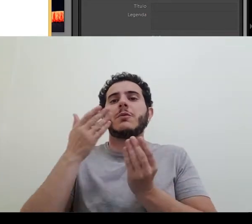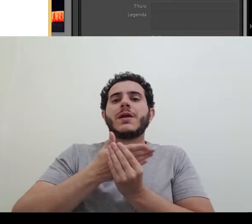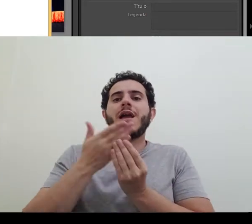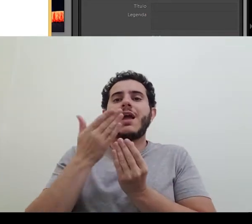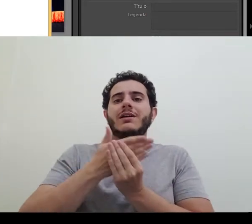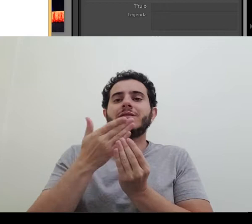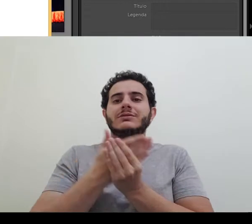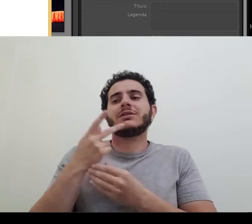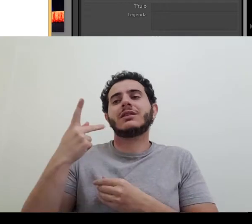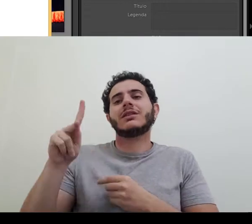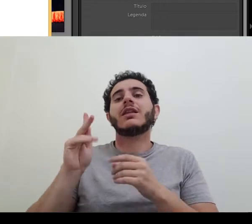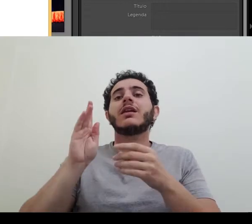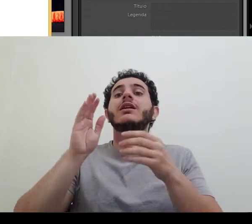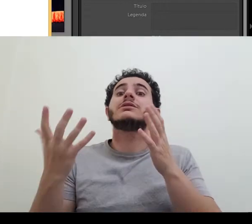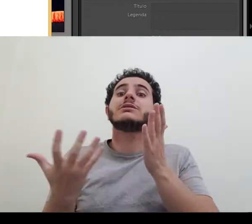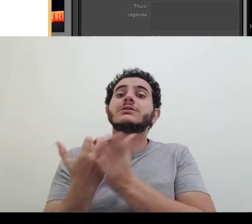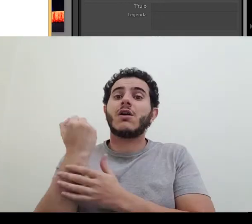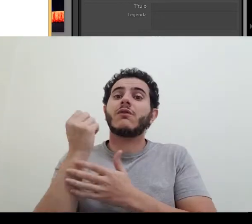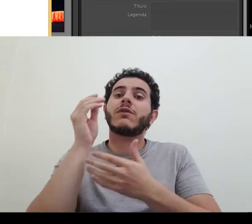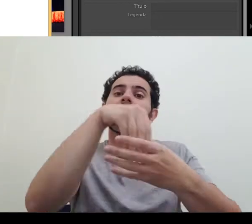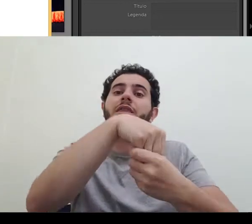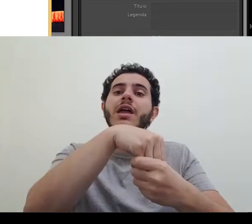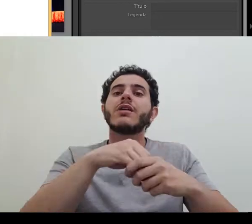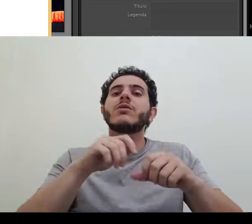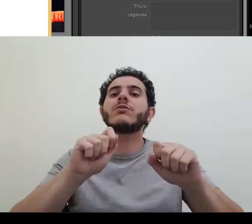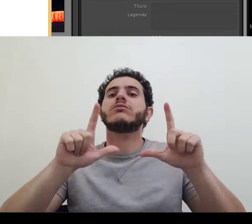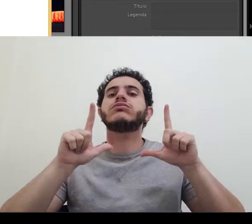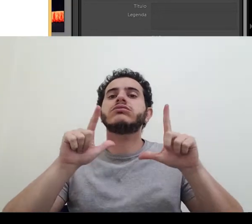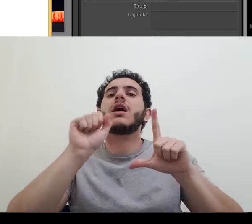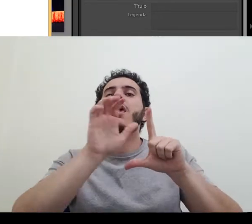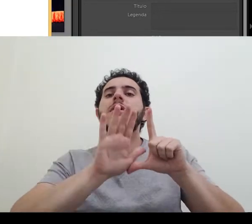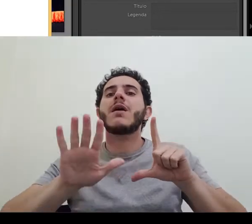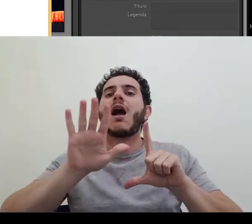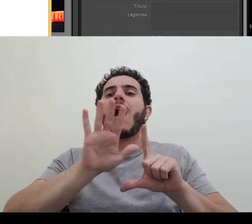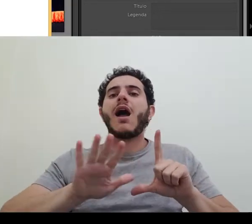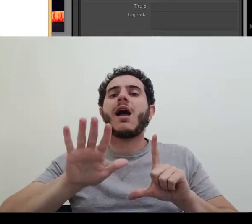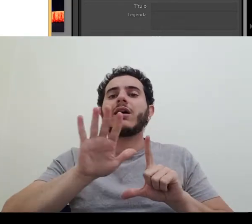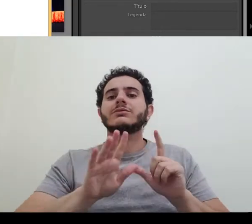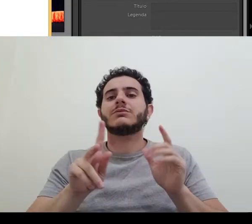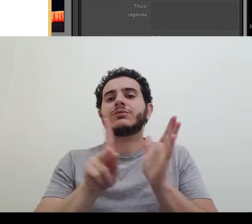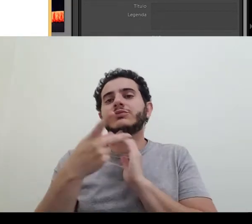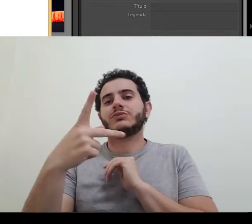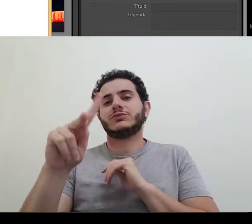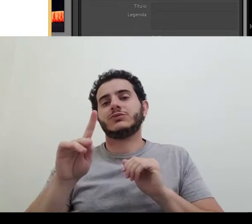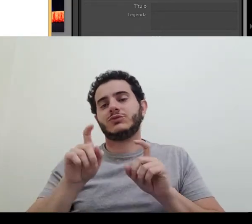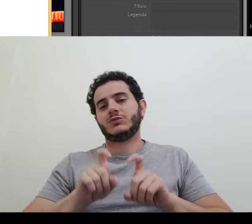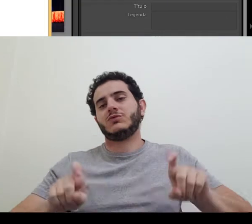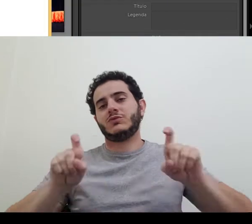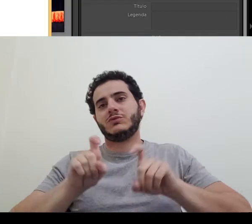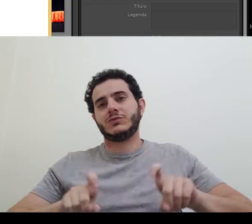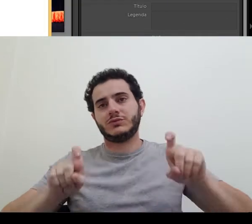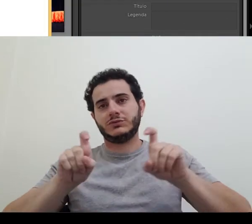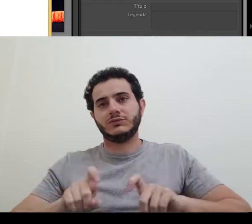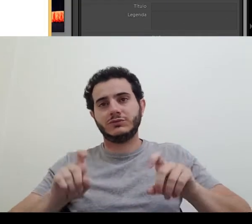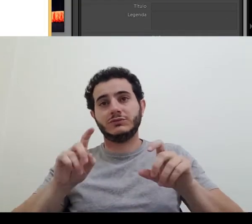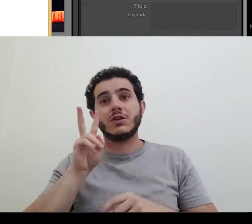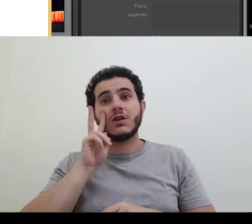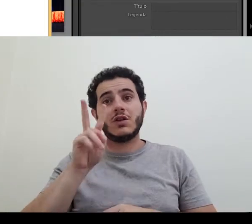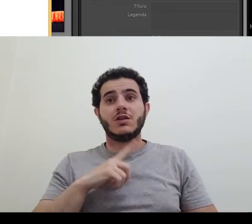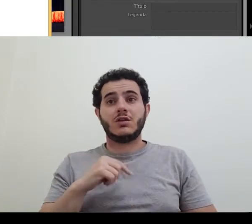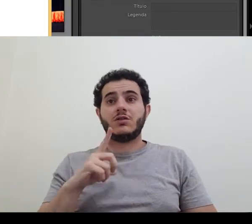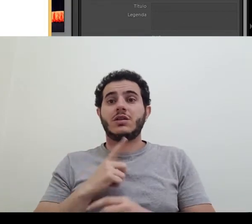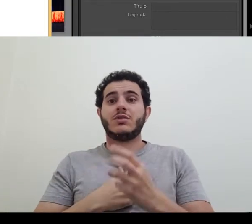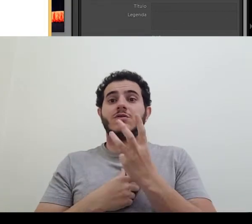dentro da pasta imagens. Então ali dentro a gente tem outros, onde a gente vai salvando os nossos catálogos. Ó, aqui eu já estou com 3